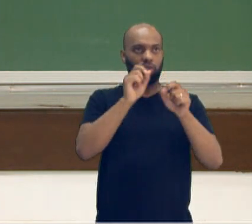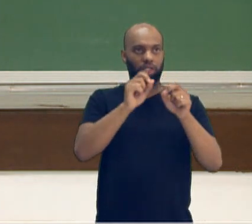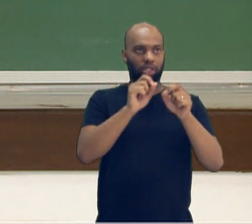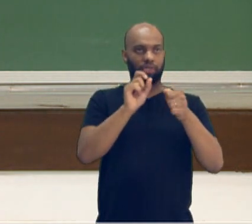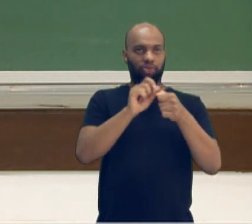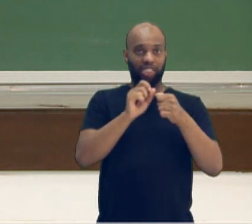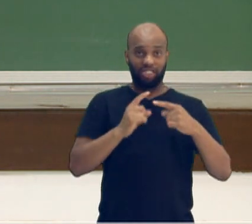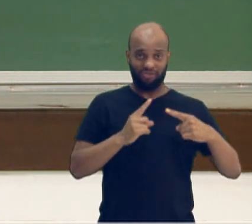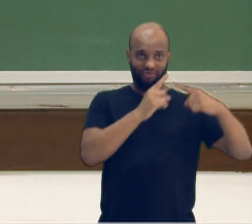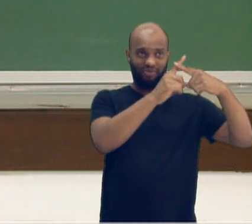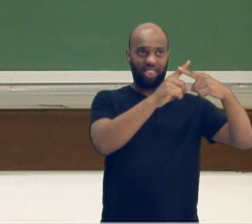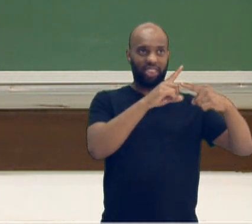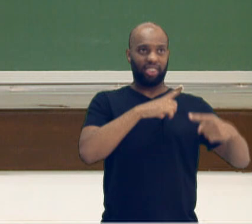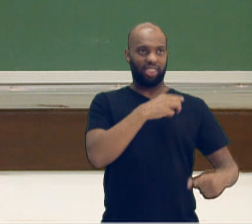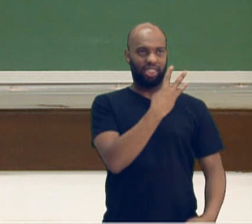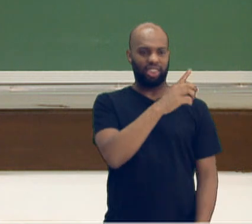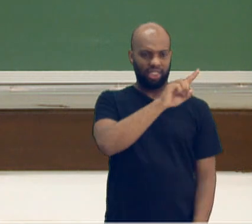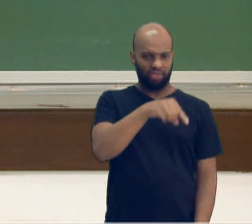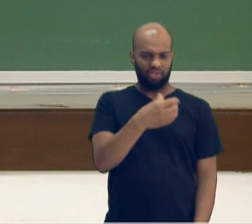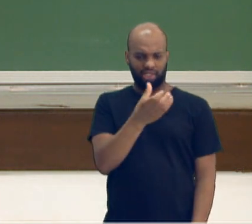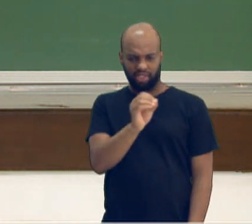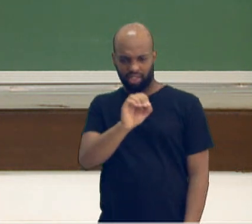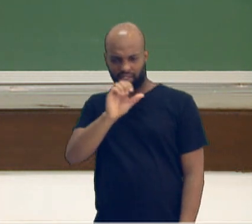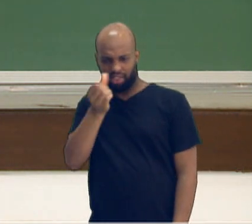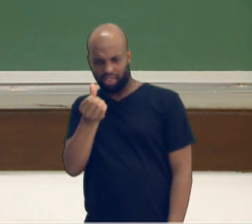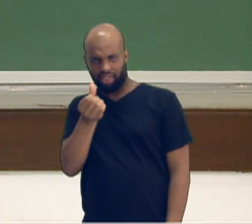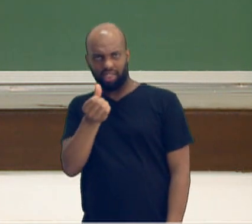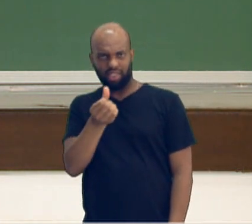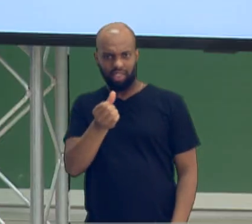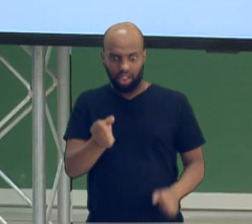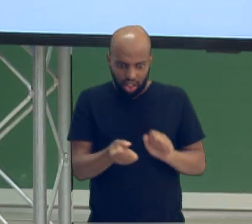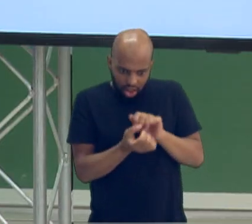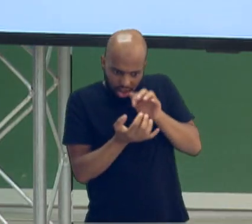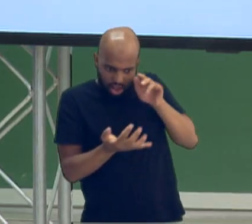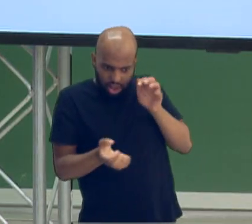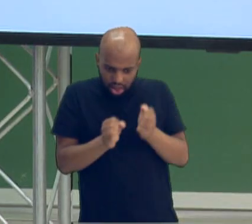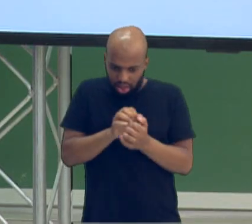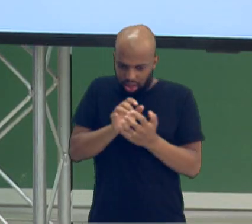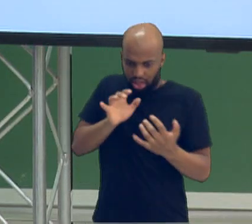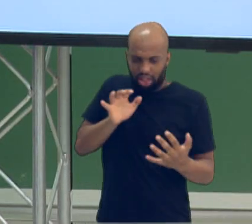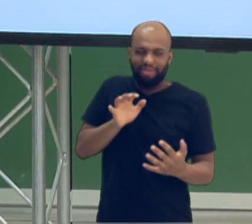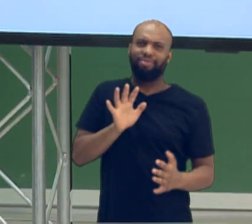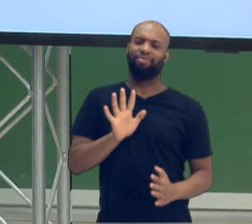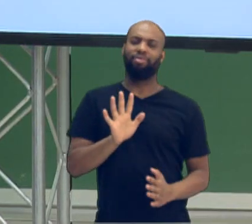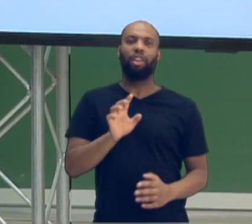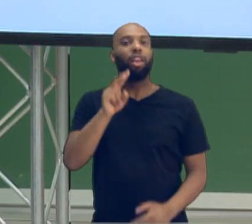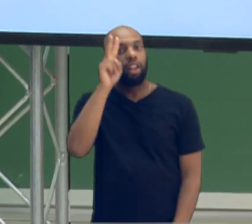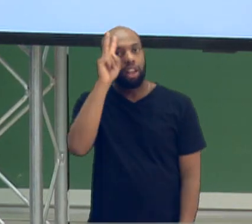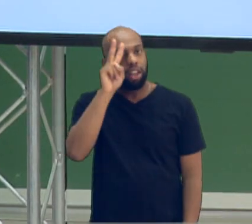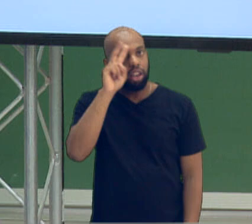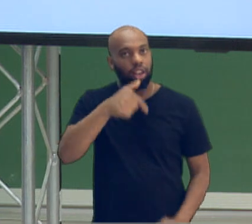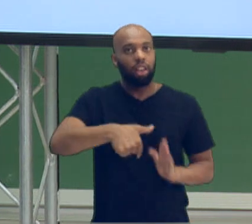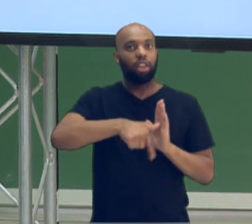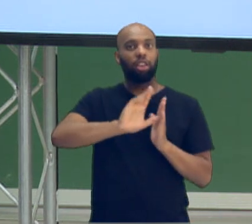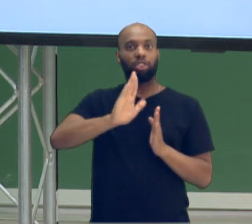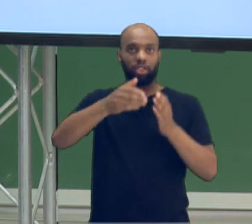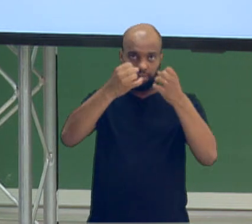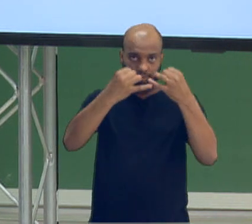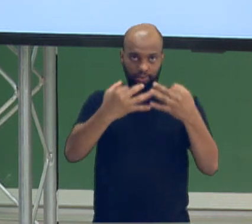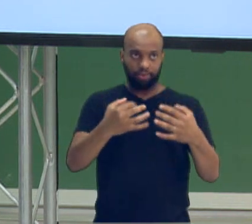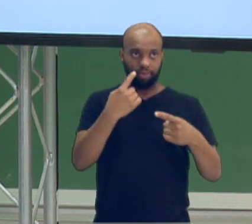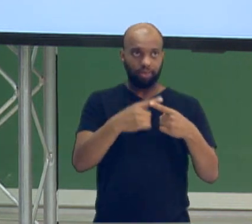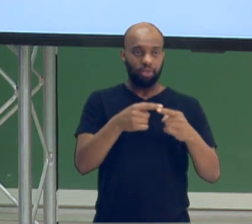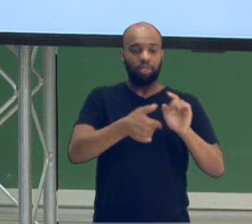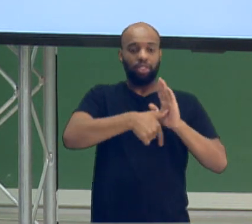3,06. Mas, gente, isso aqui é mágica? Vamos lembrar do que a gente falou? Se eu multiplico sem considerar as